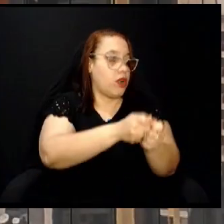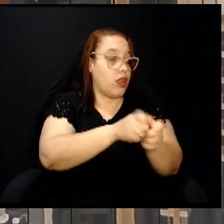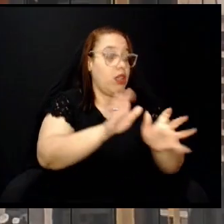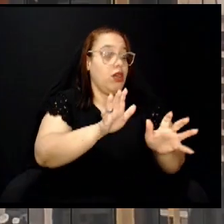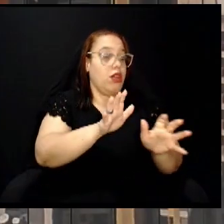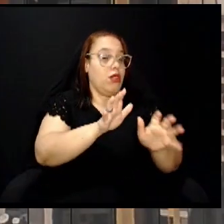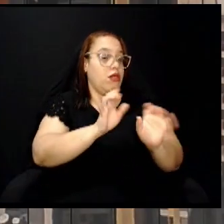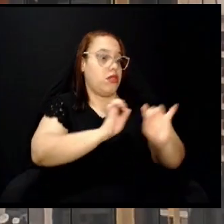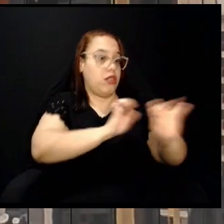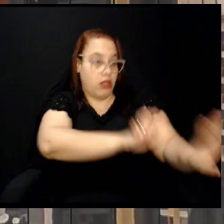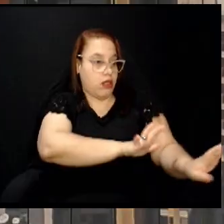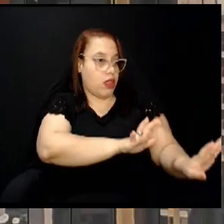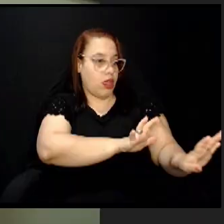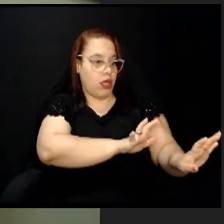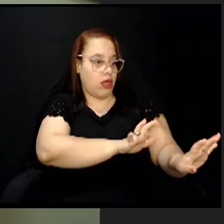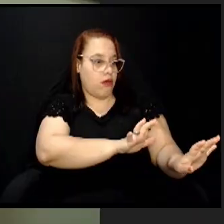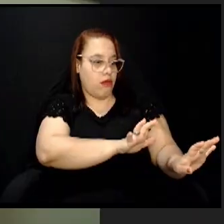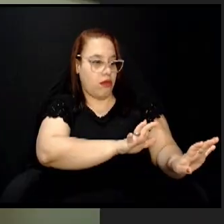e descartados?